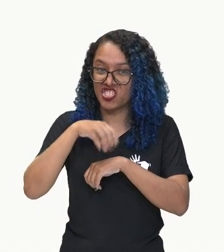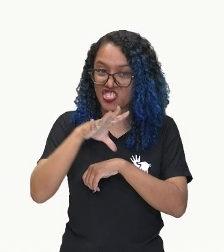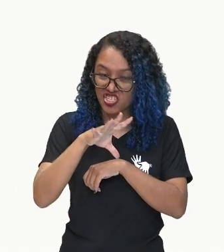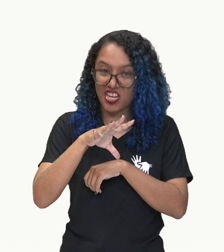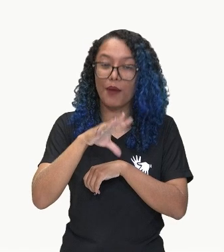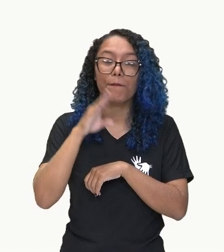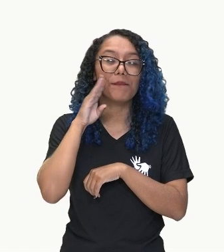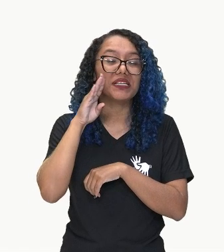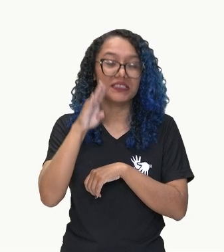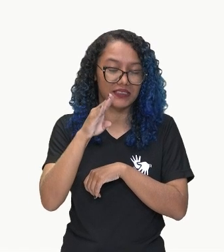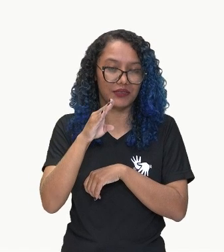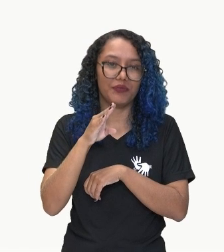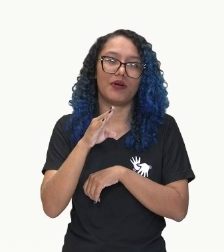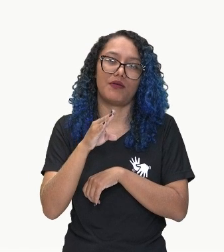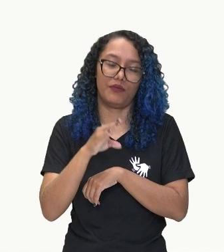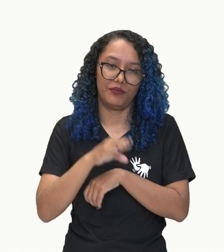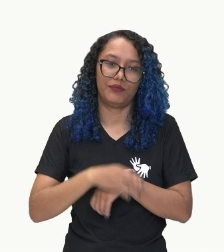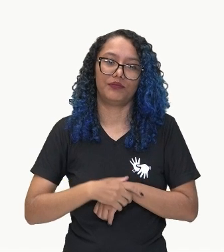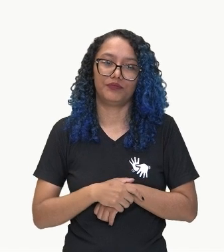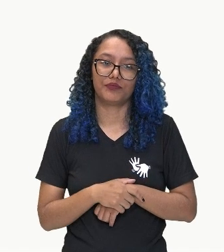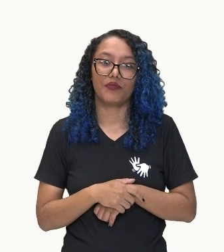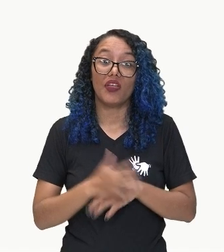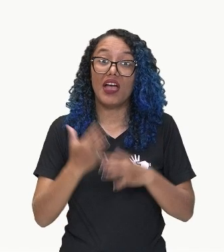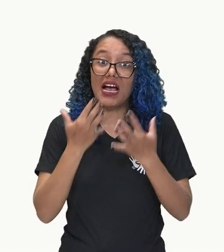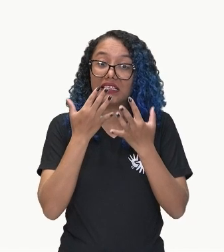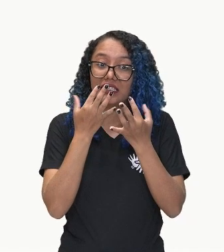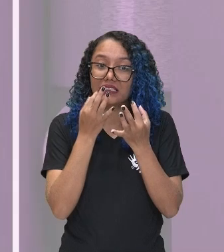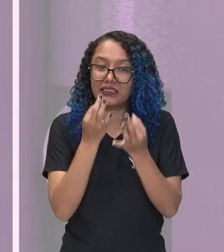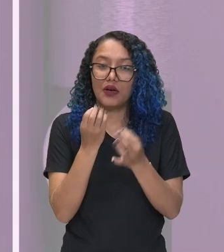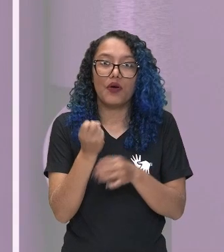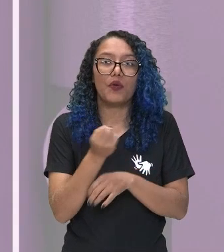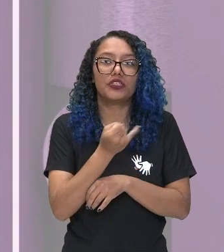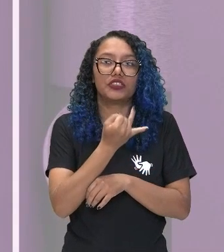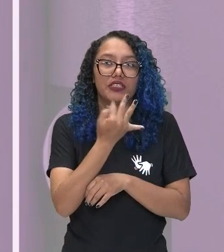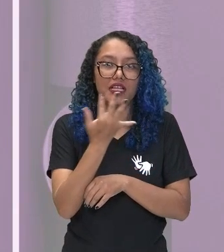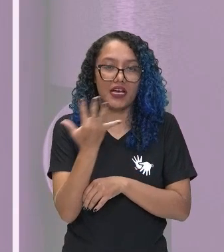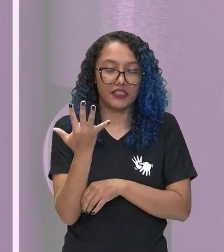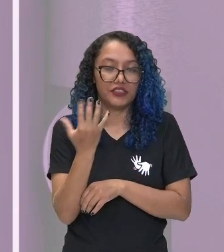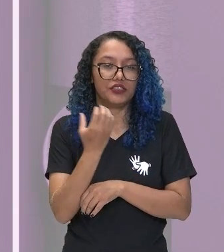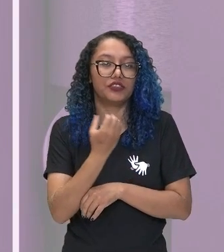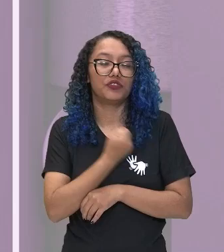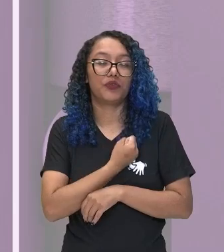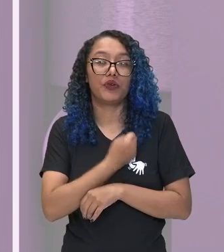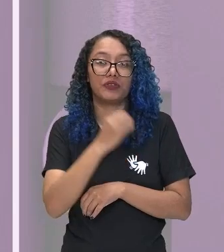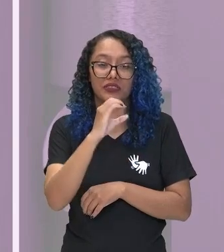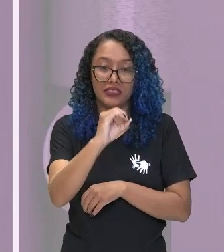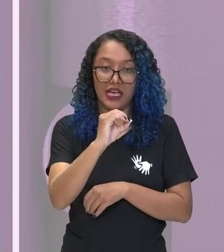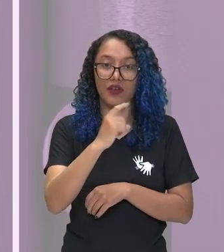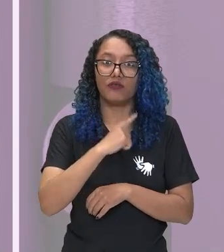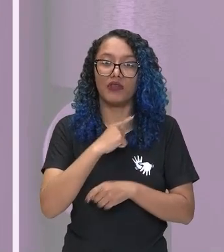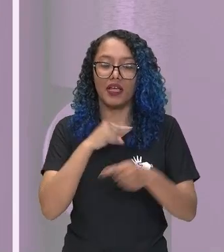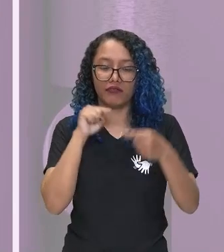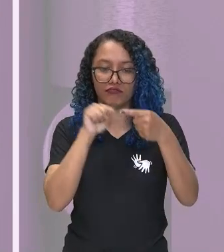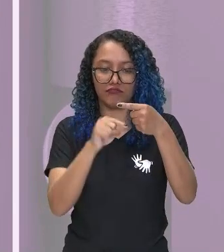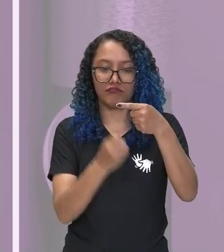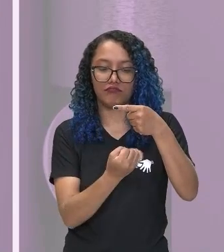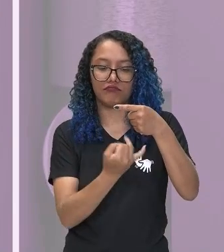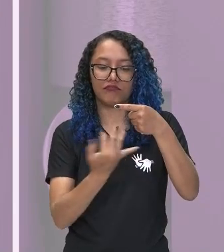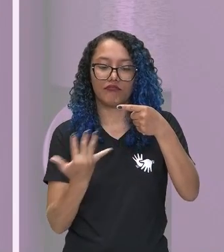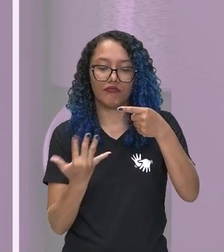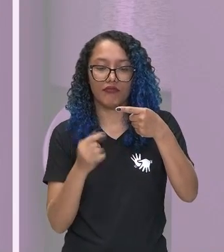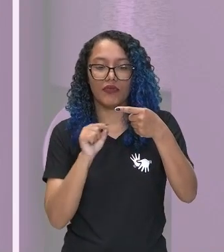essa. Observe lá a quantidade de zeros que há no denominador e é ele que vai lhe guiar. Quantas